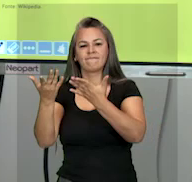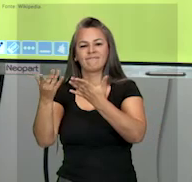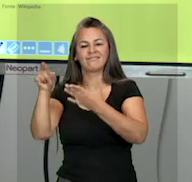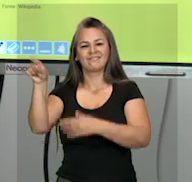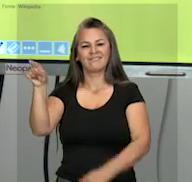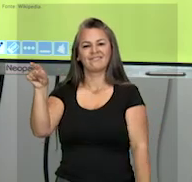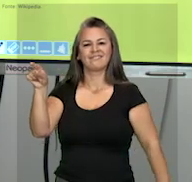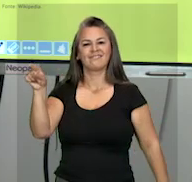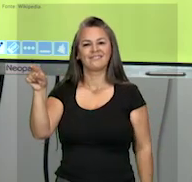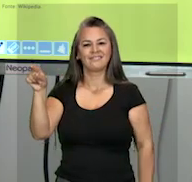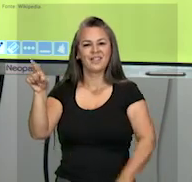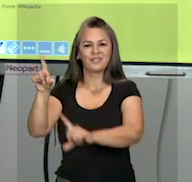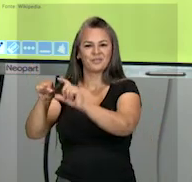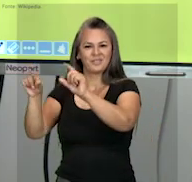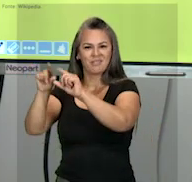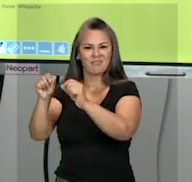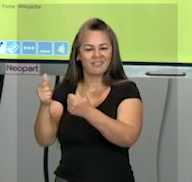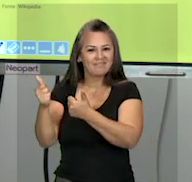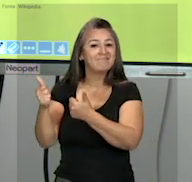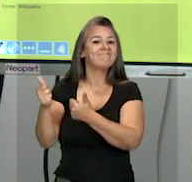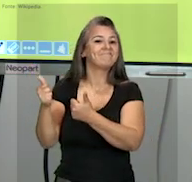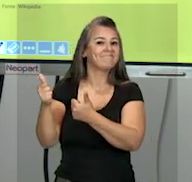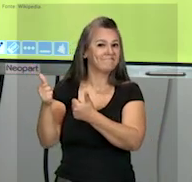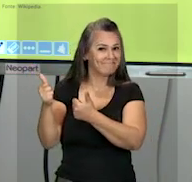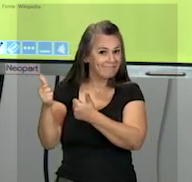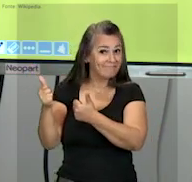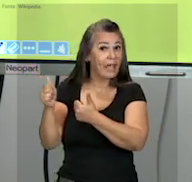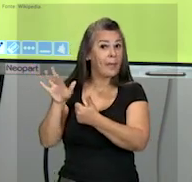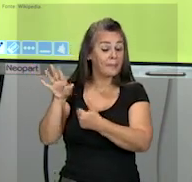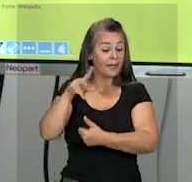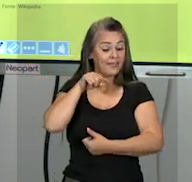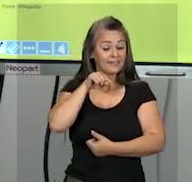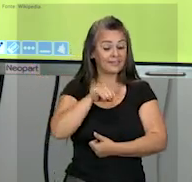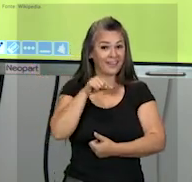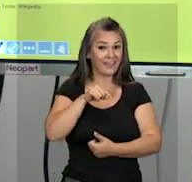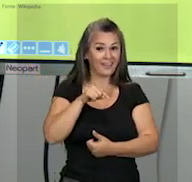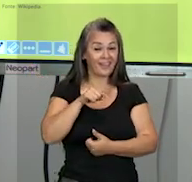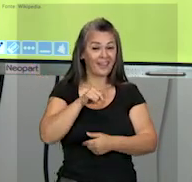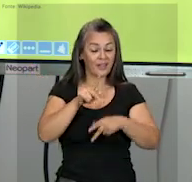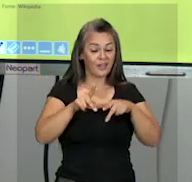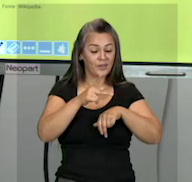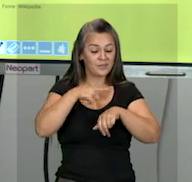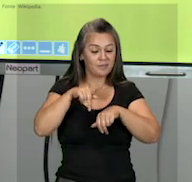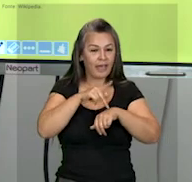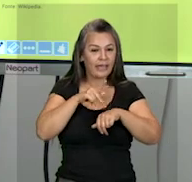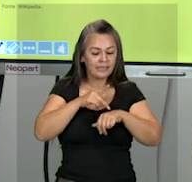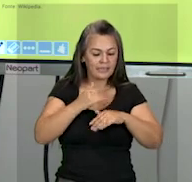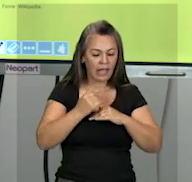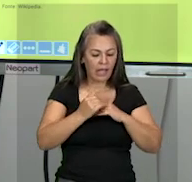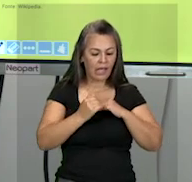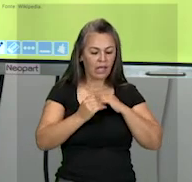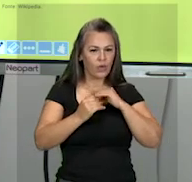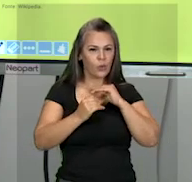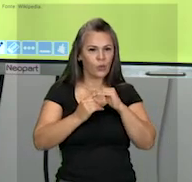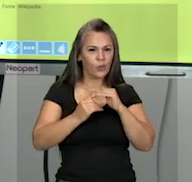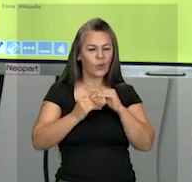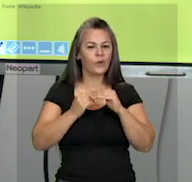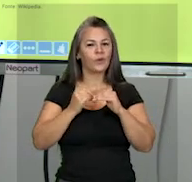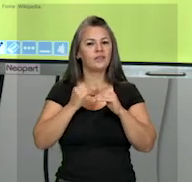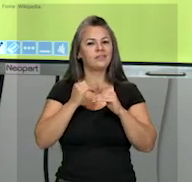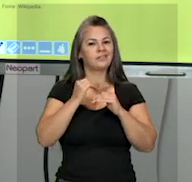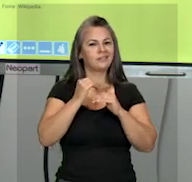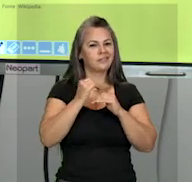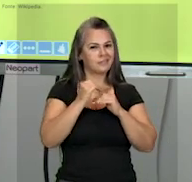japonesa. E com isso começa a acontecer todo aquele processo de quando o país começa a se industrializar, a população começa a ser